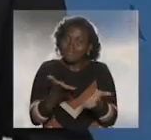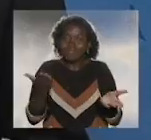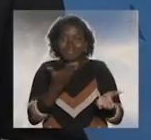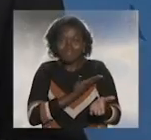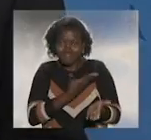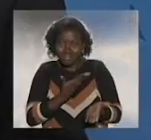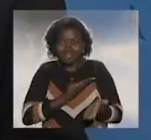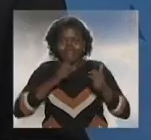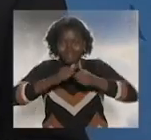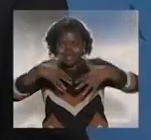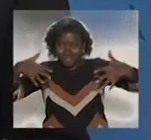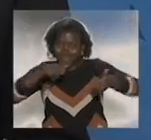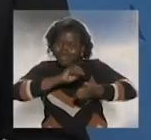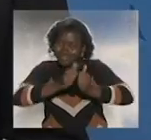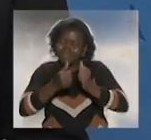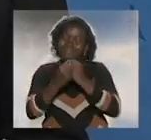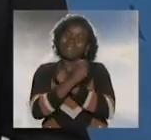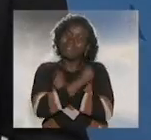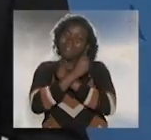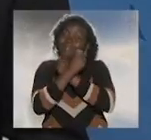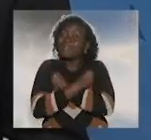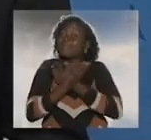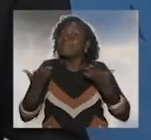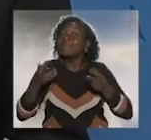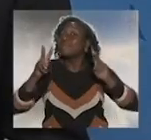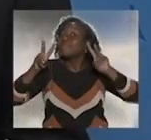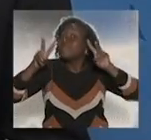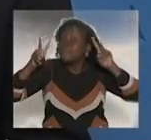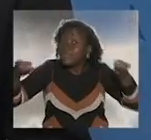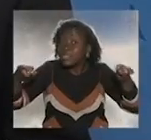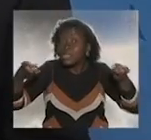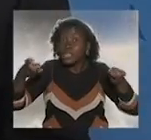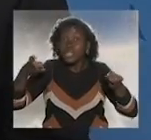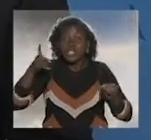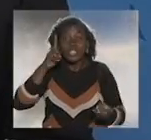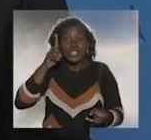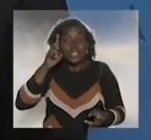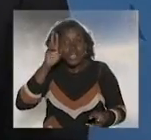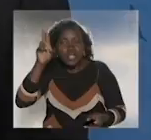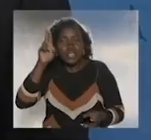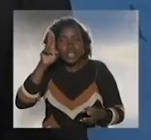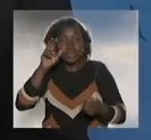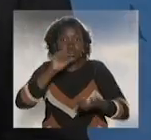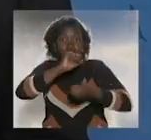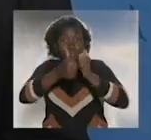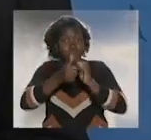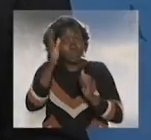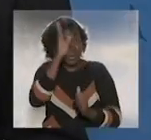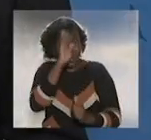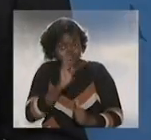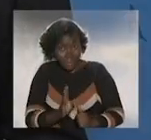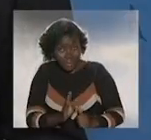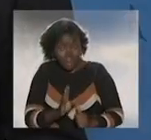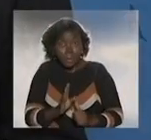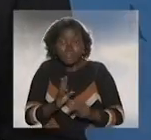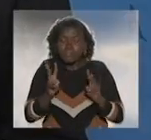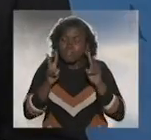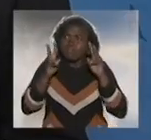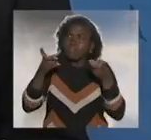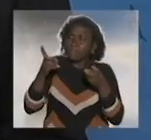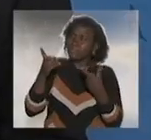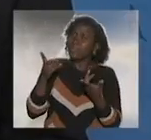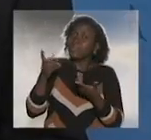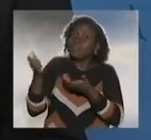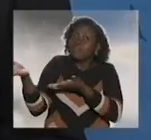Alô, amigos do Arena Esportiva, aquele abraço. Nosso tema vai ser o dirigente do esporte brasileiro. Para falarmos deste